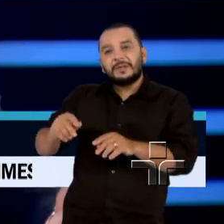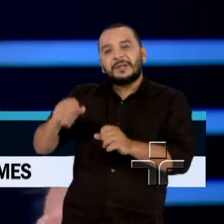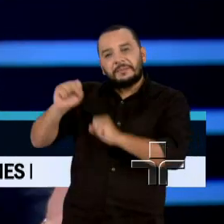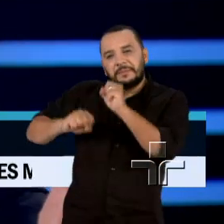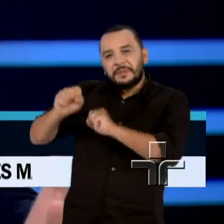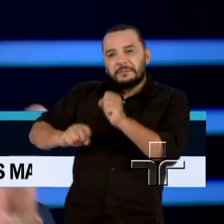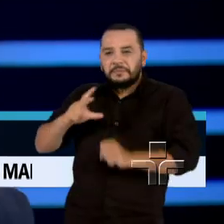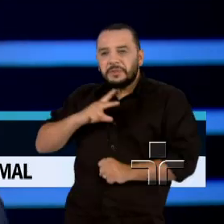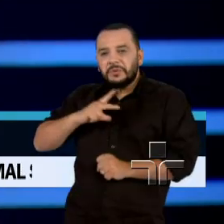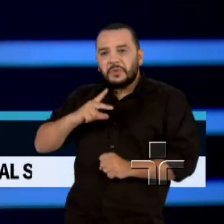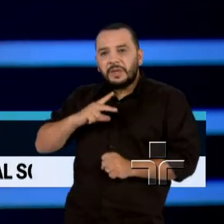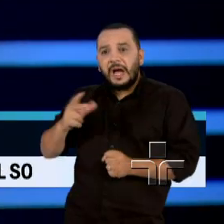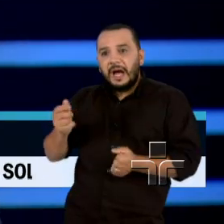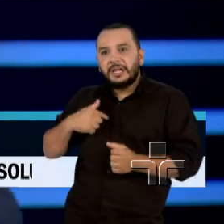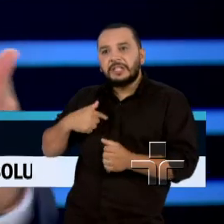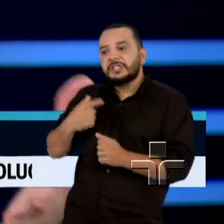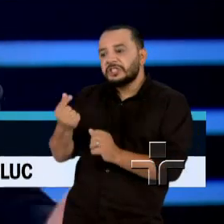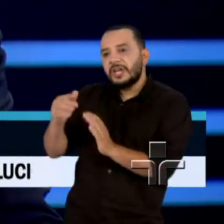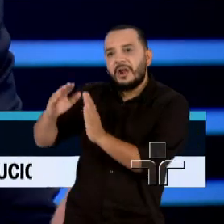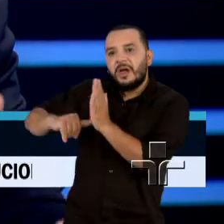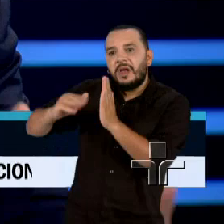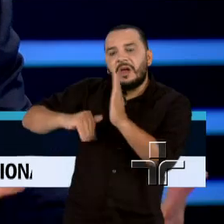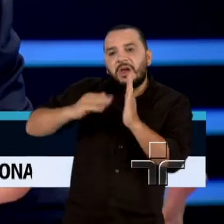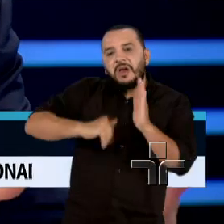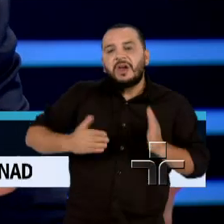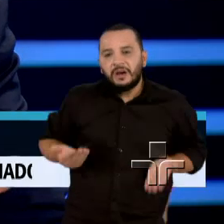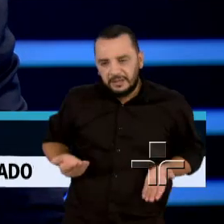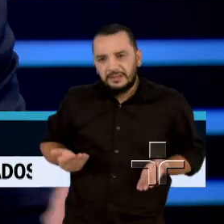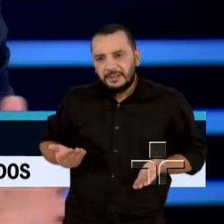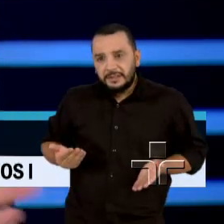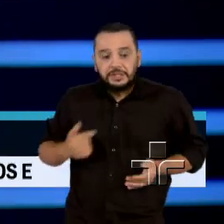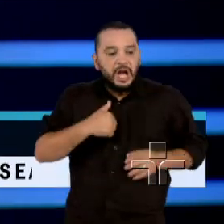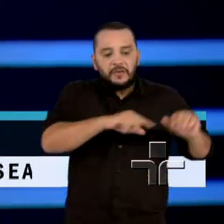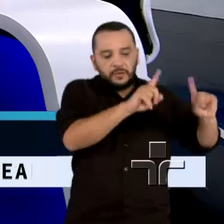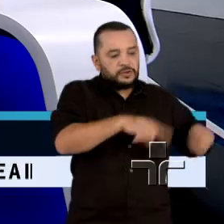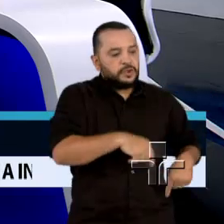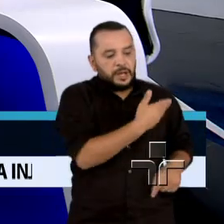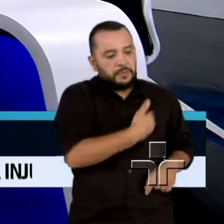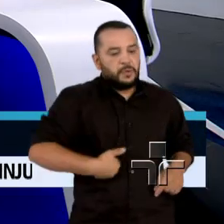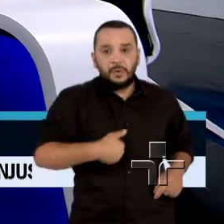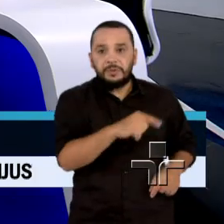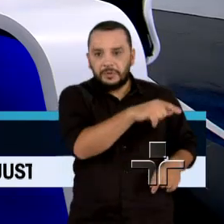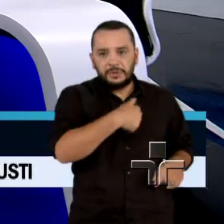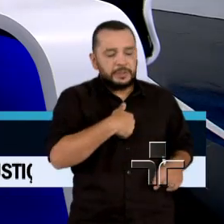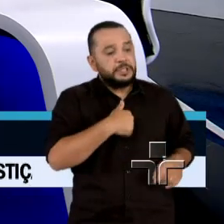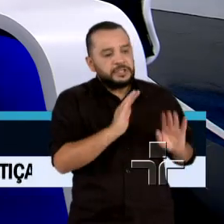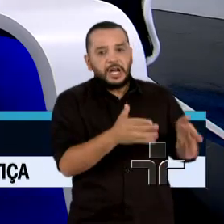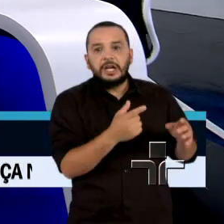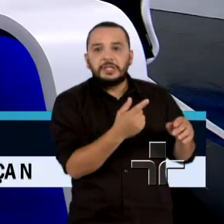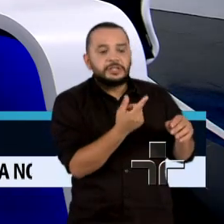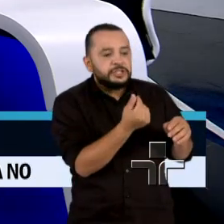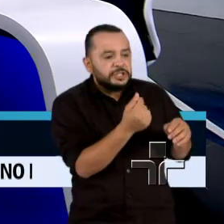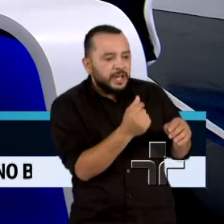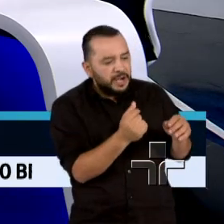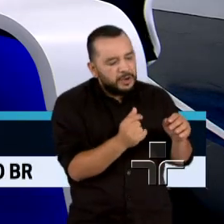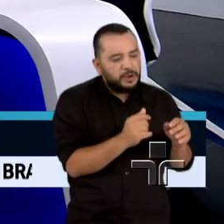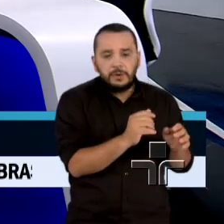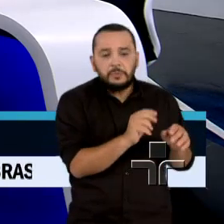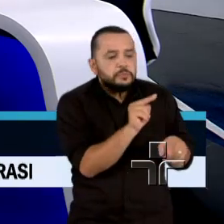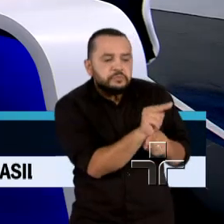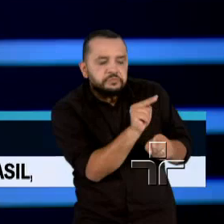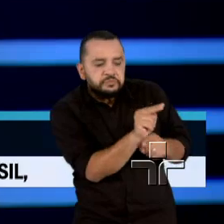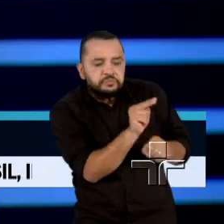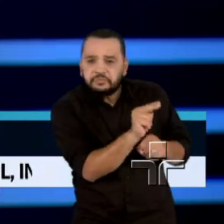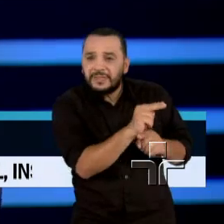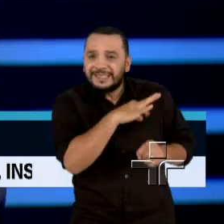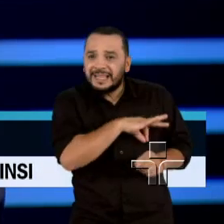não podemos mexer na carreira e no salário do servidor público e faz todo o ajuste no setor privado. Eu só acho que é errado esse recorte. Tá